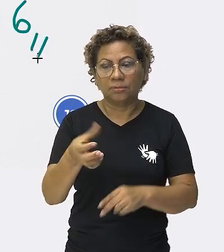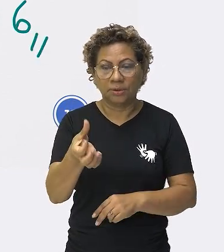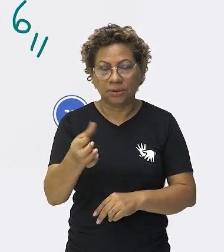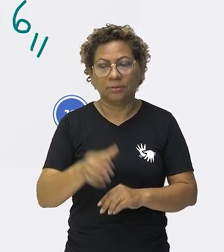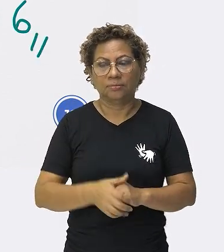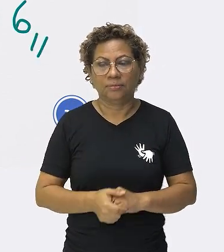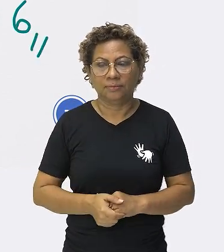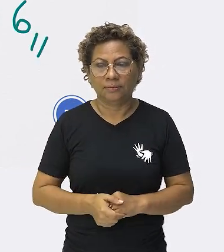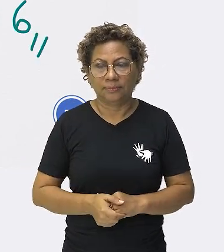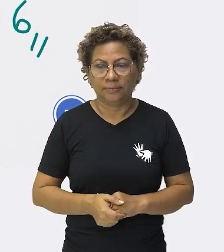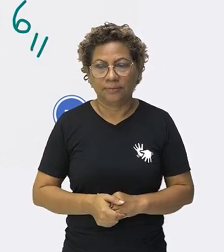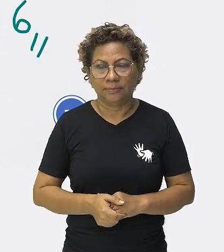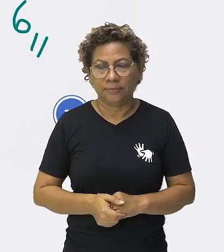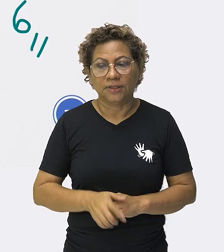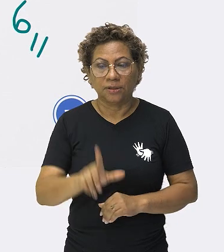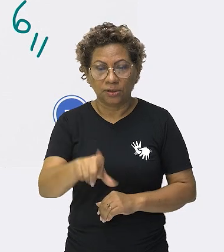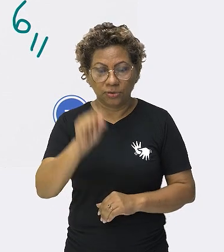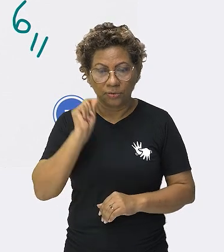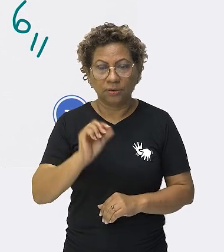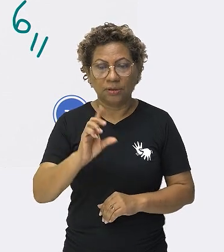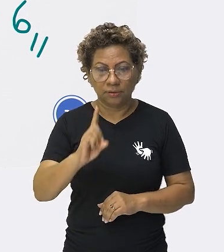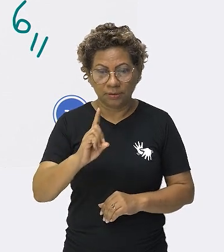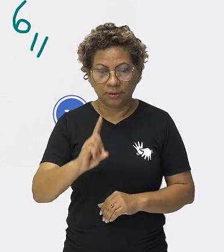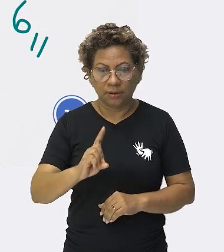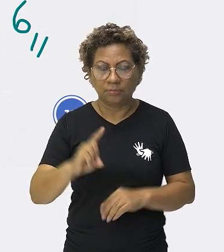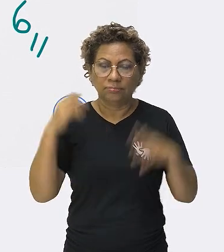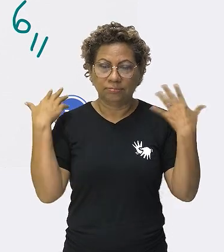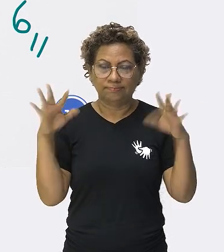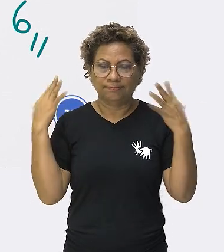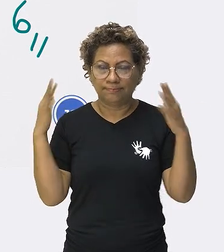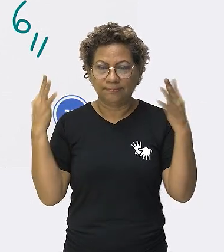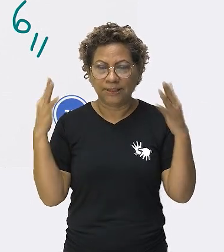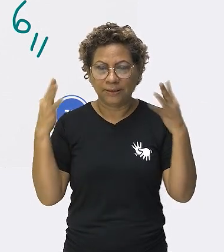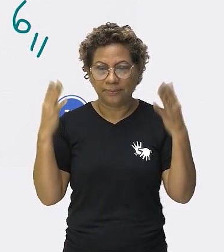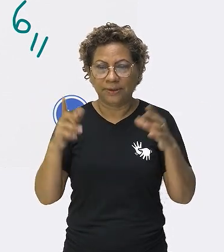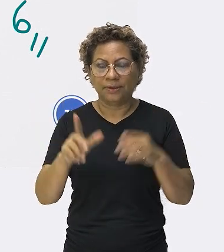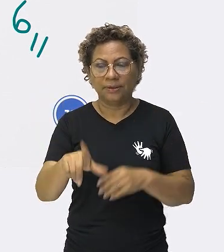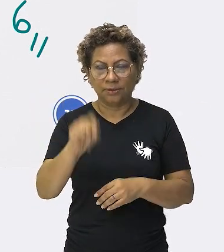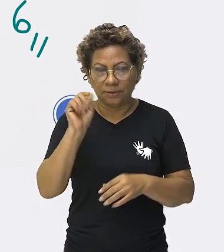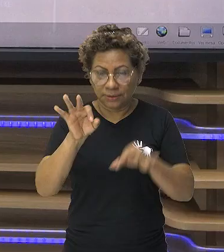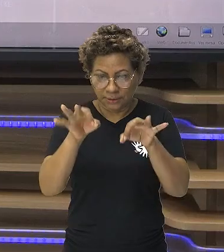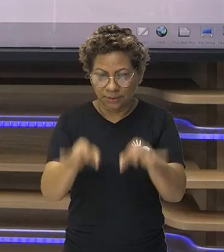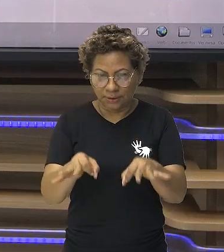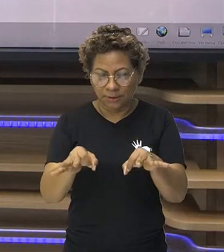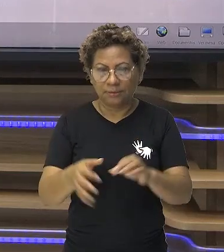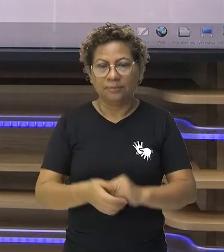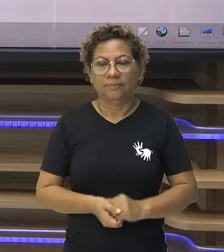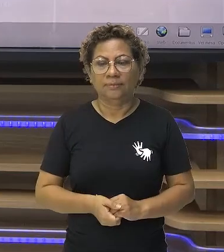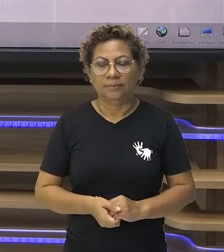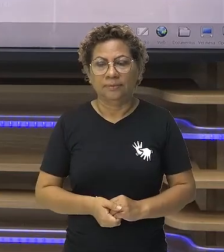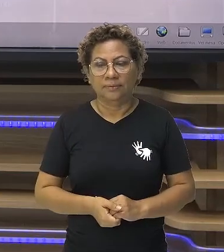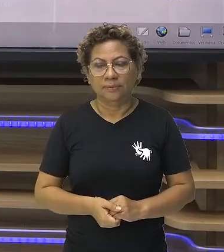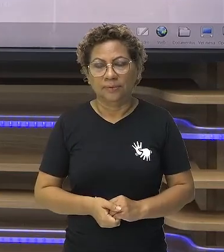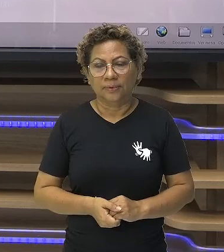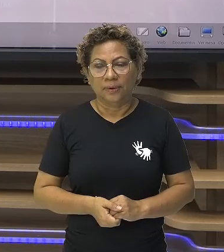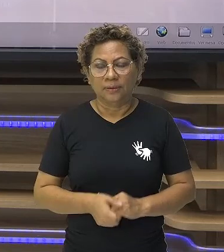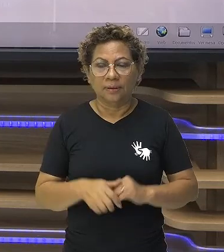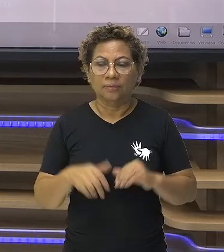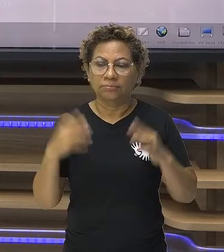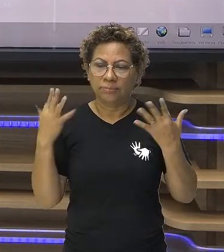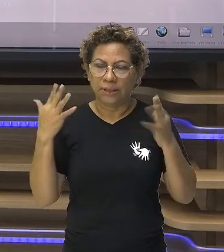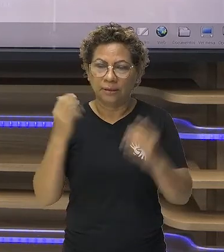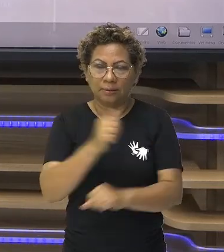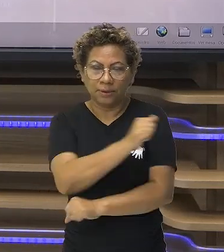todo modo, letra D é o gabarito da nossa questão. Tá certo, pessoal? Vocês, como sempre, foram ótimos. Eu